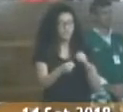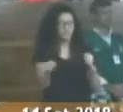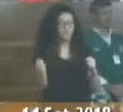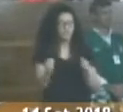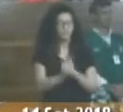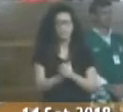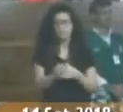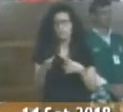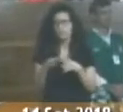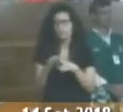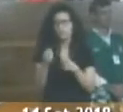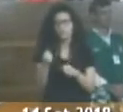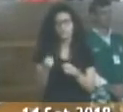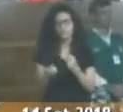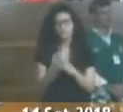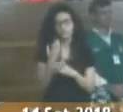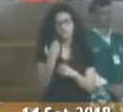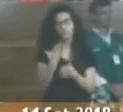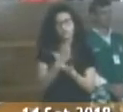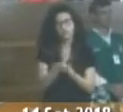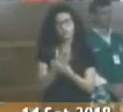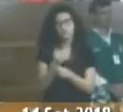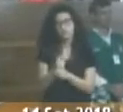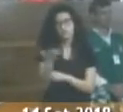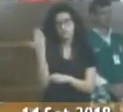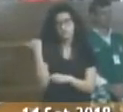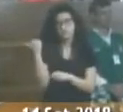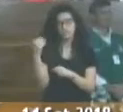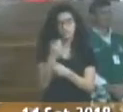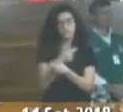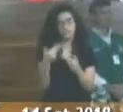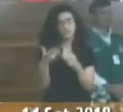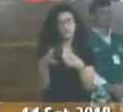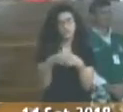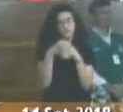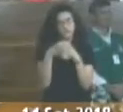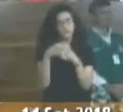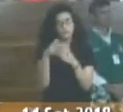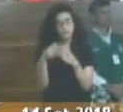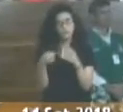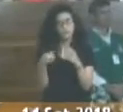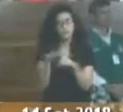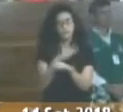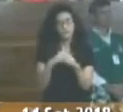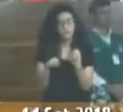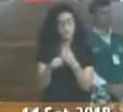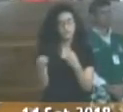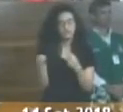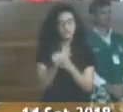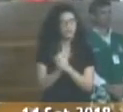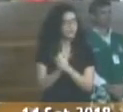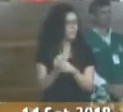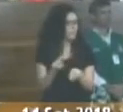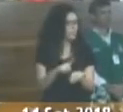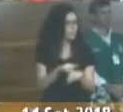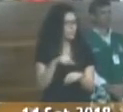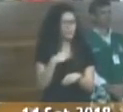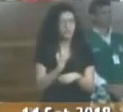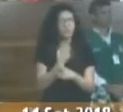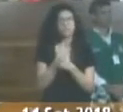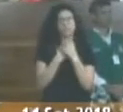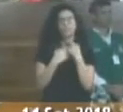que foi formado alguns anos atrás por várias instituições da Ilha Grande e aqui do continente. E, naquele momento, a nossa